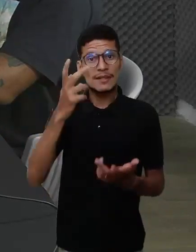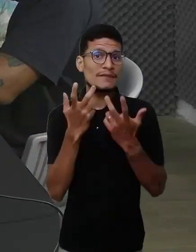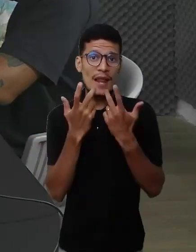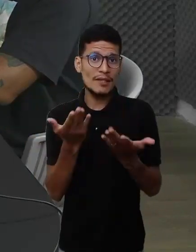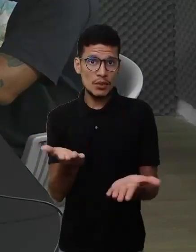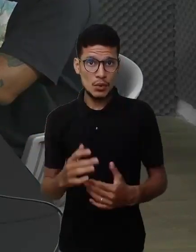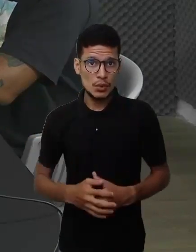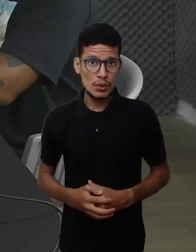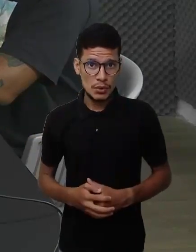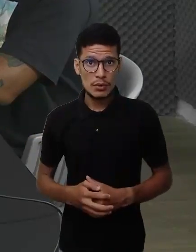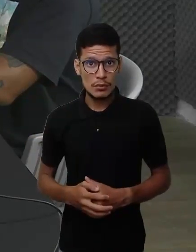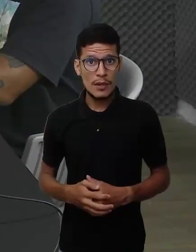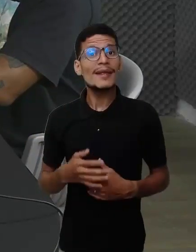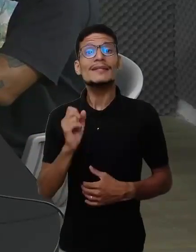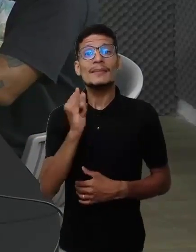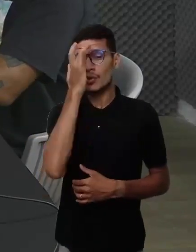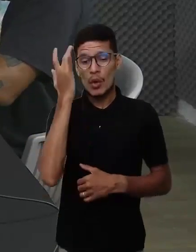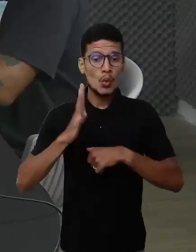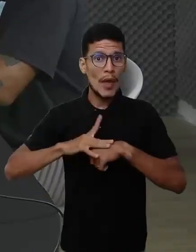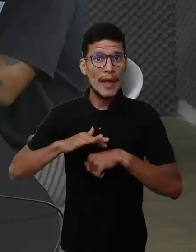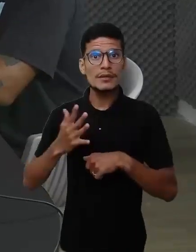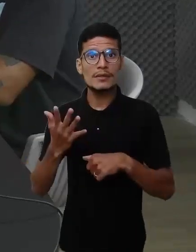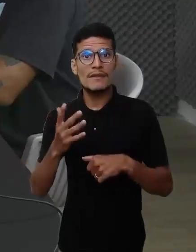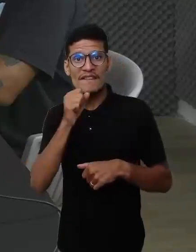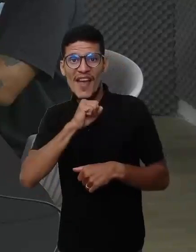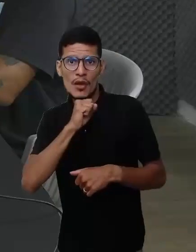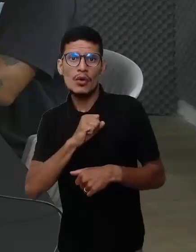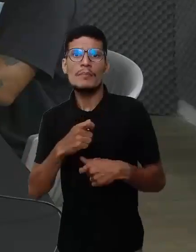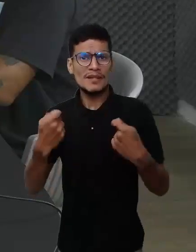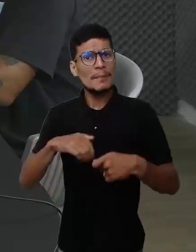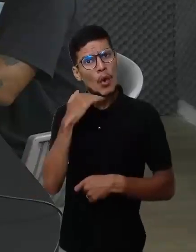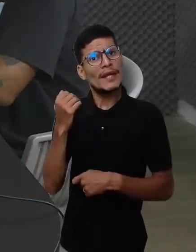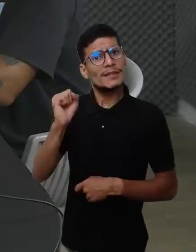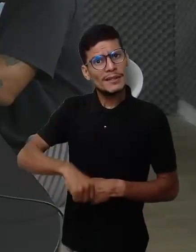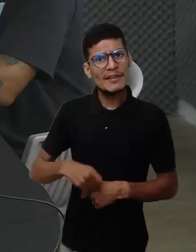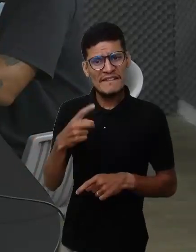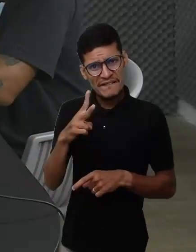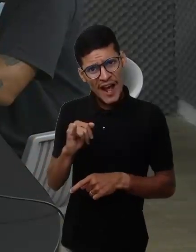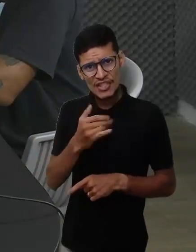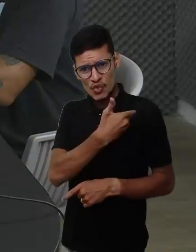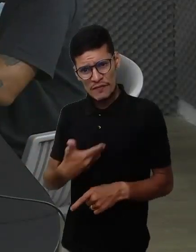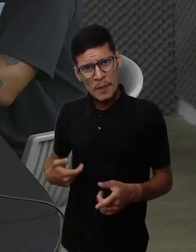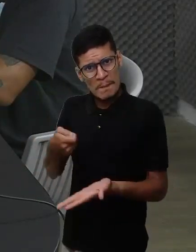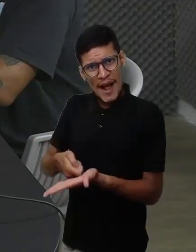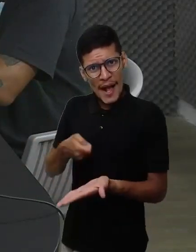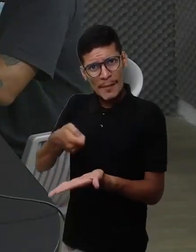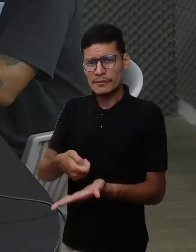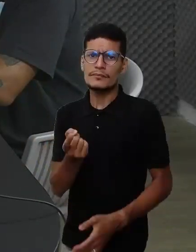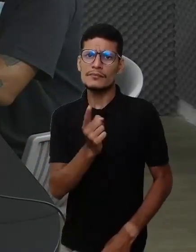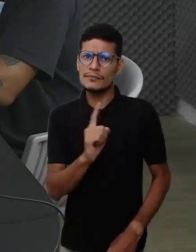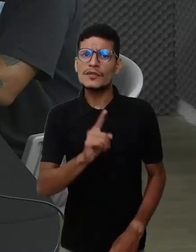já é doente, quem já está lascado, esse povo tem mais que morrer mesmo, porque vai estar custando dinheiro ao Estado. Essa teoria da imunidade